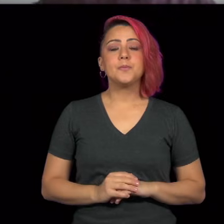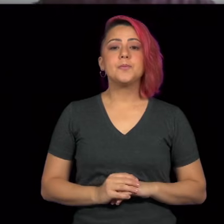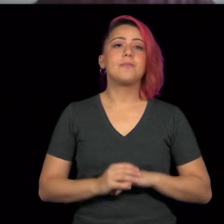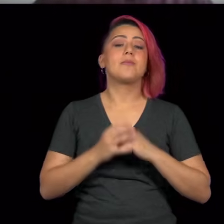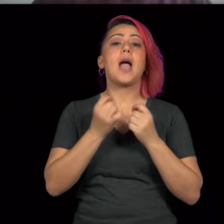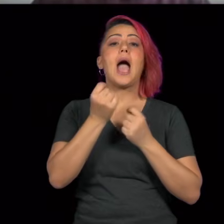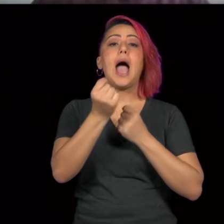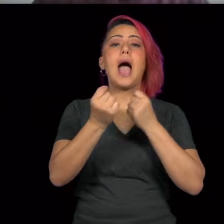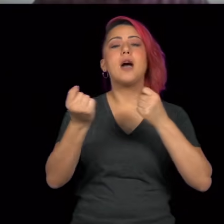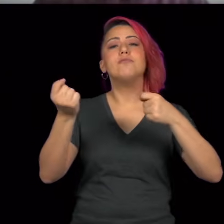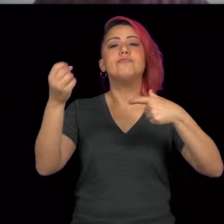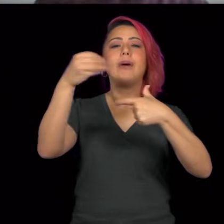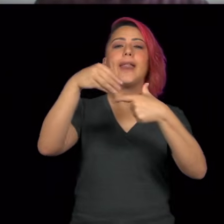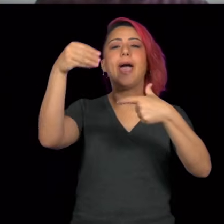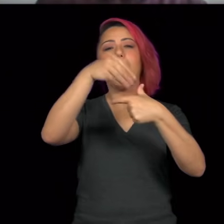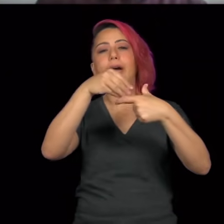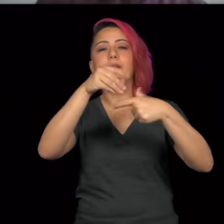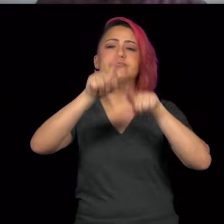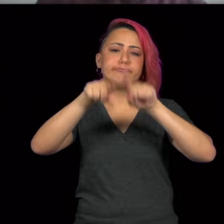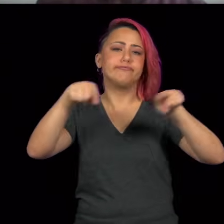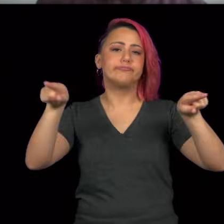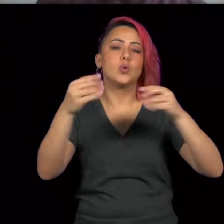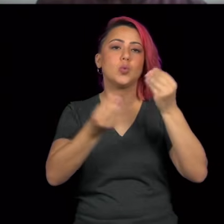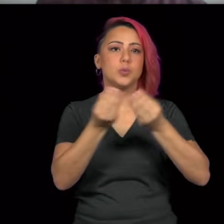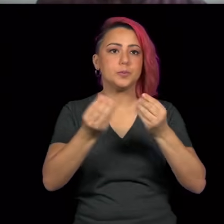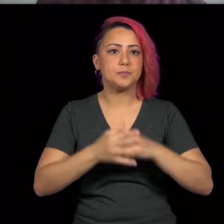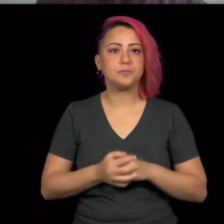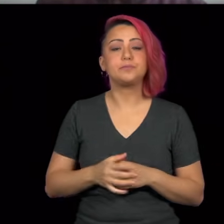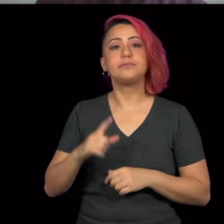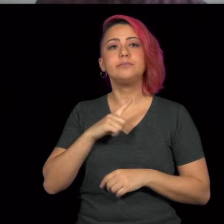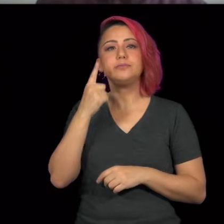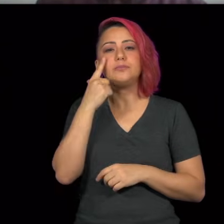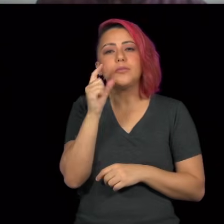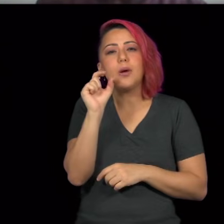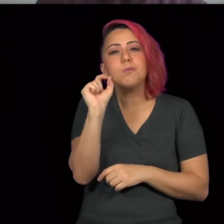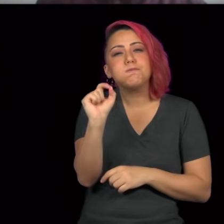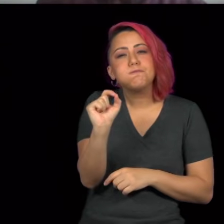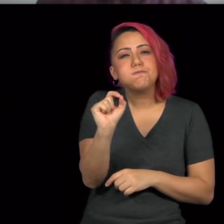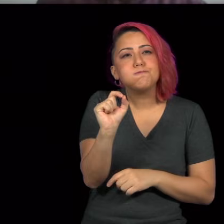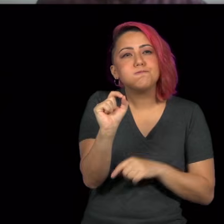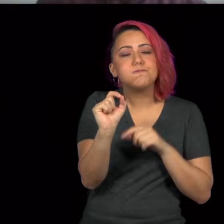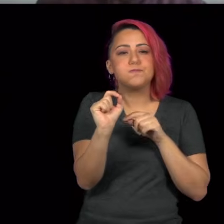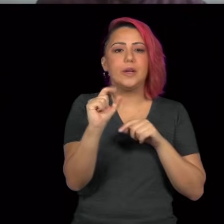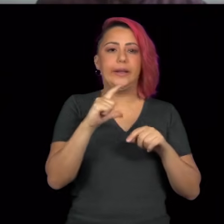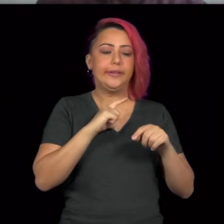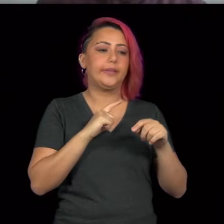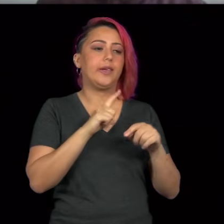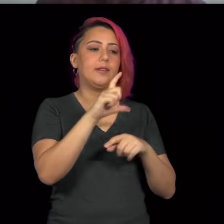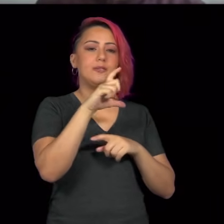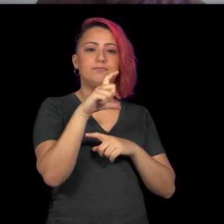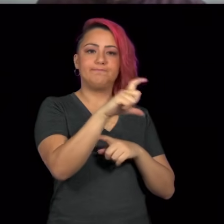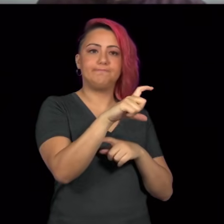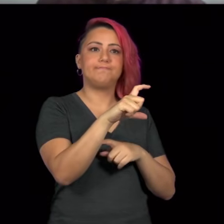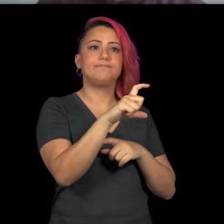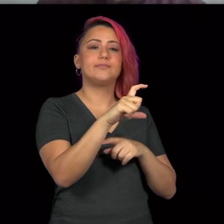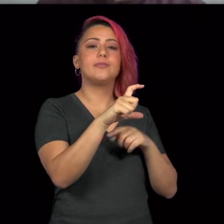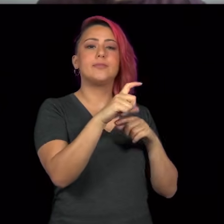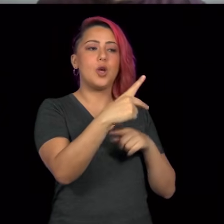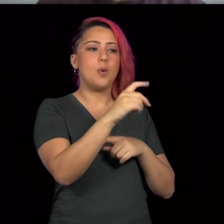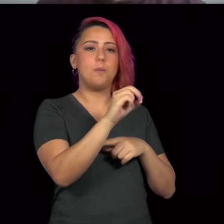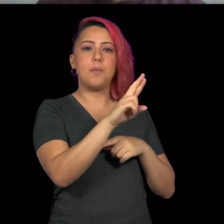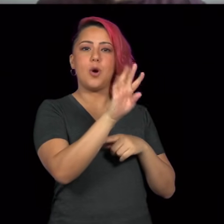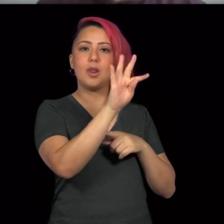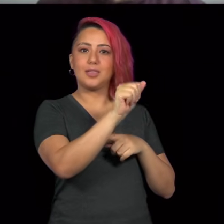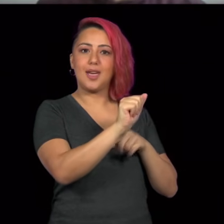Algumas variantes. Você tem esse símbolozinho aqui na frente do símbolo da porta para